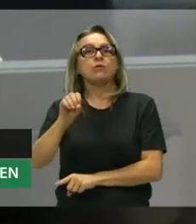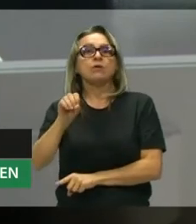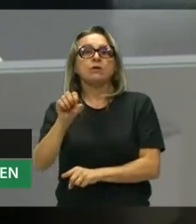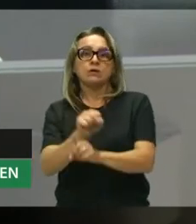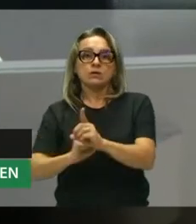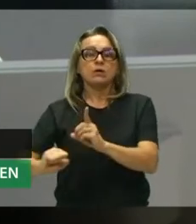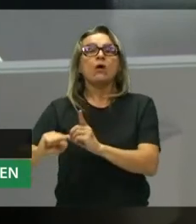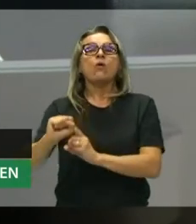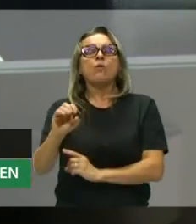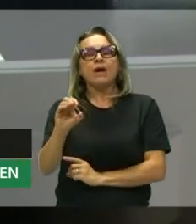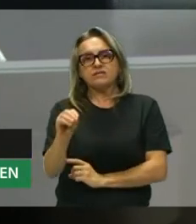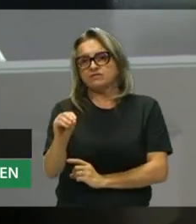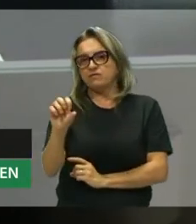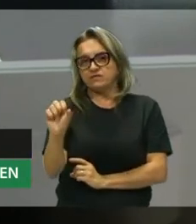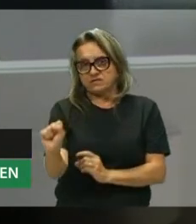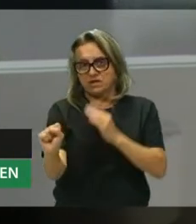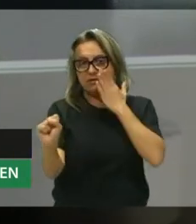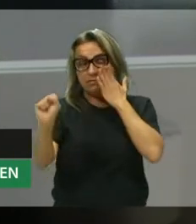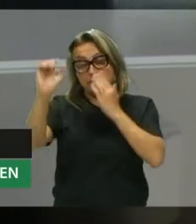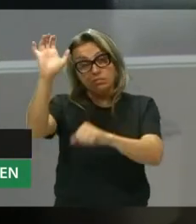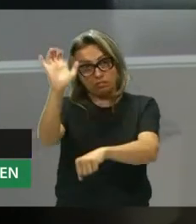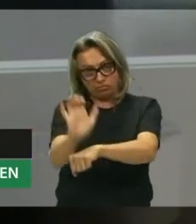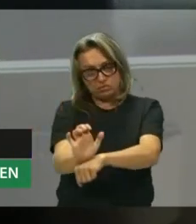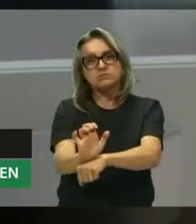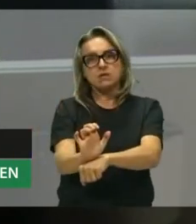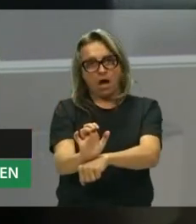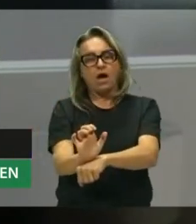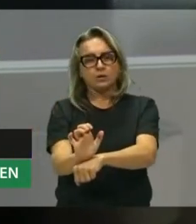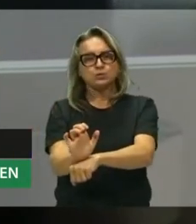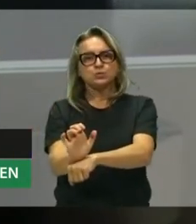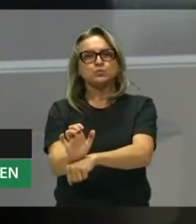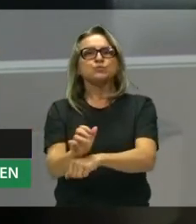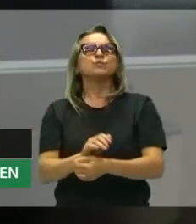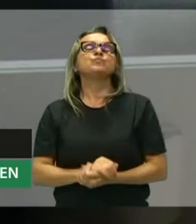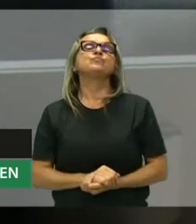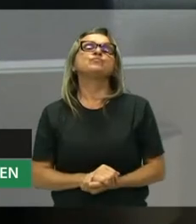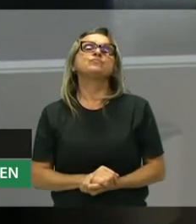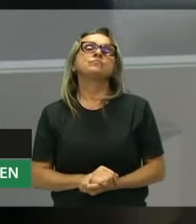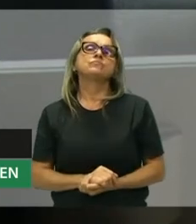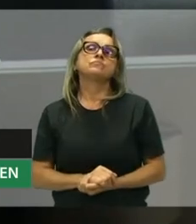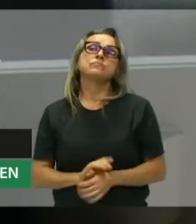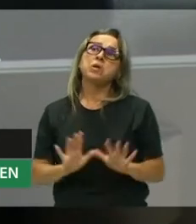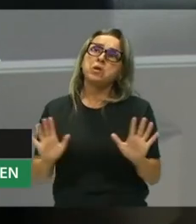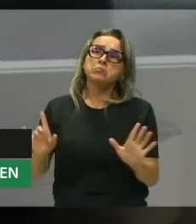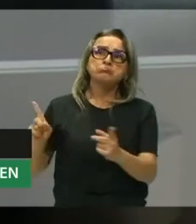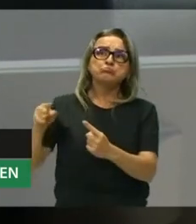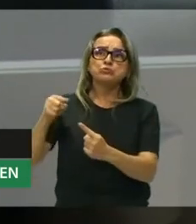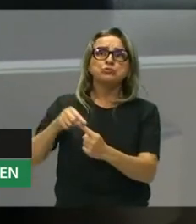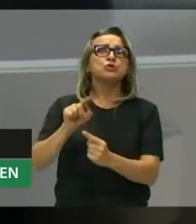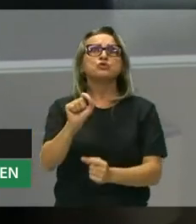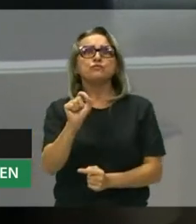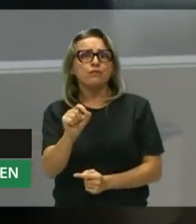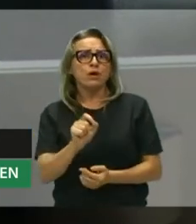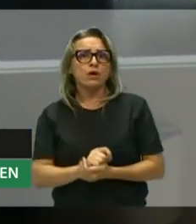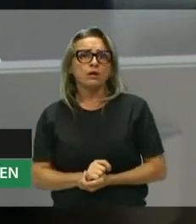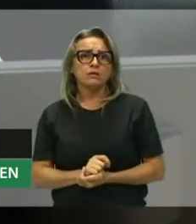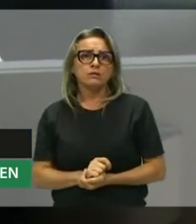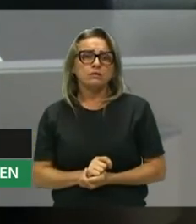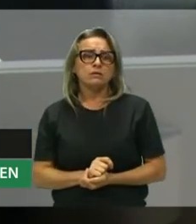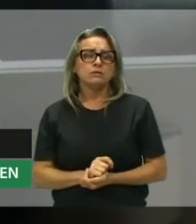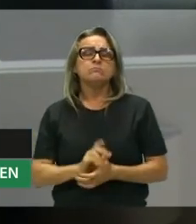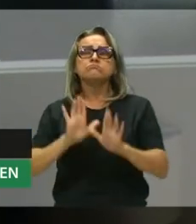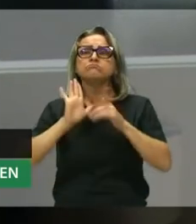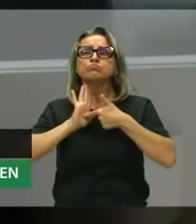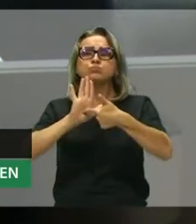E, sem qualquer intenção maior, né, trazer a público, como bem